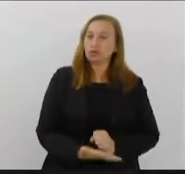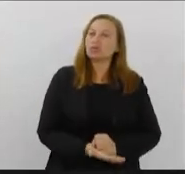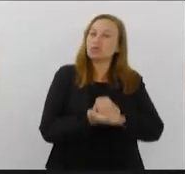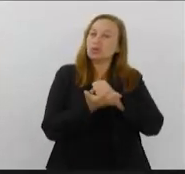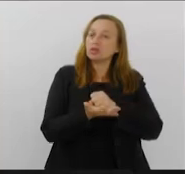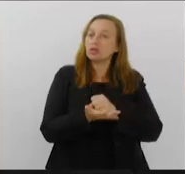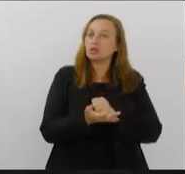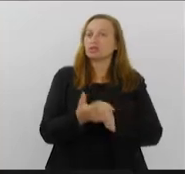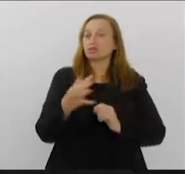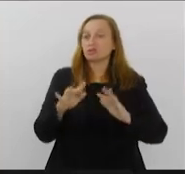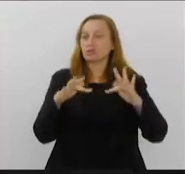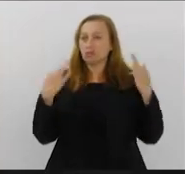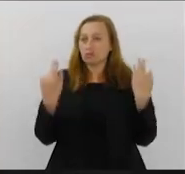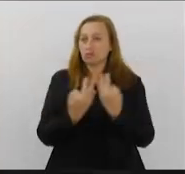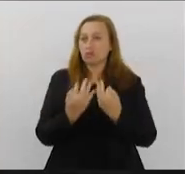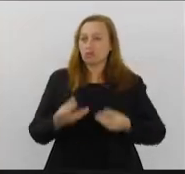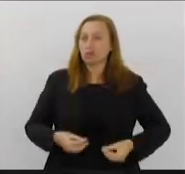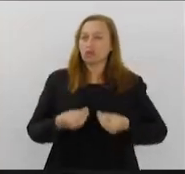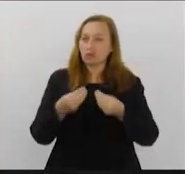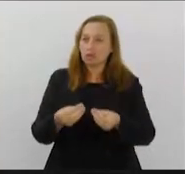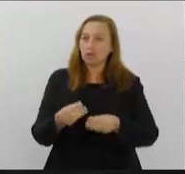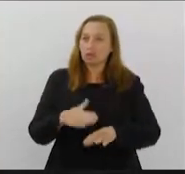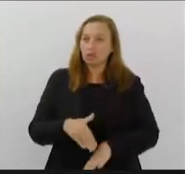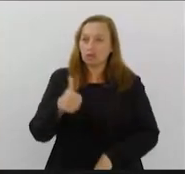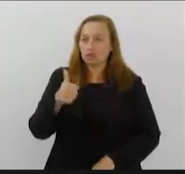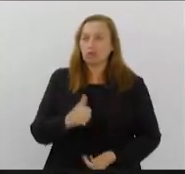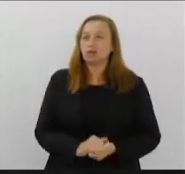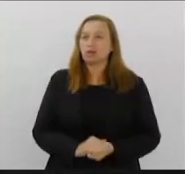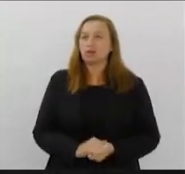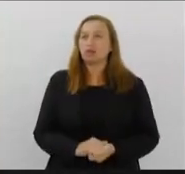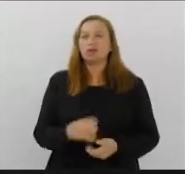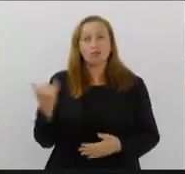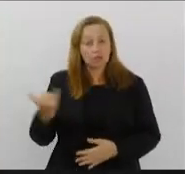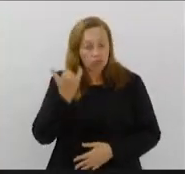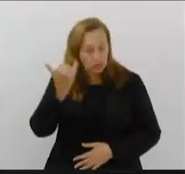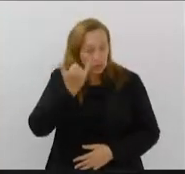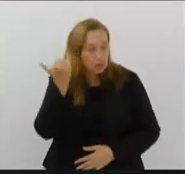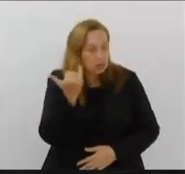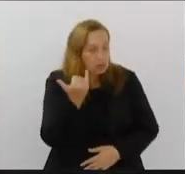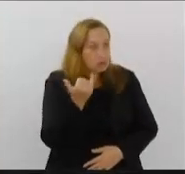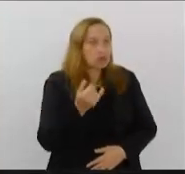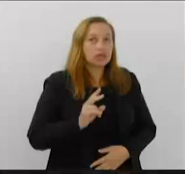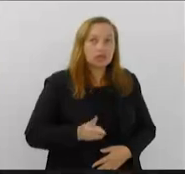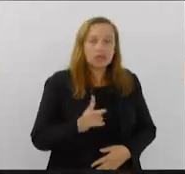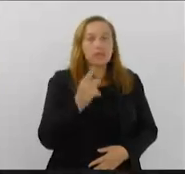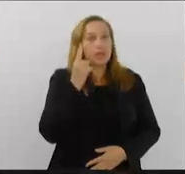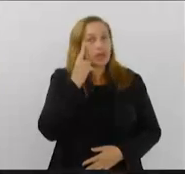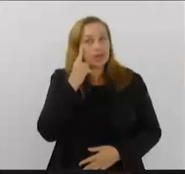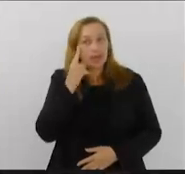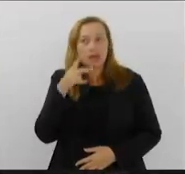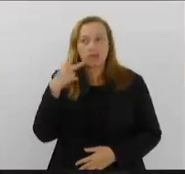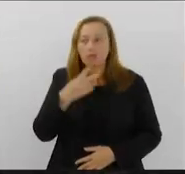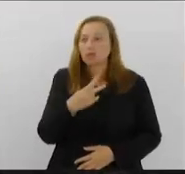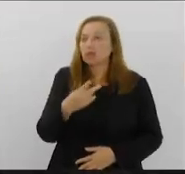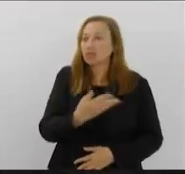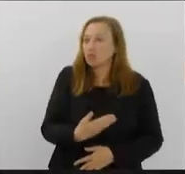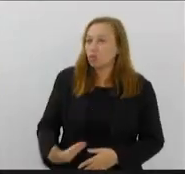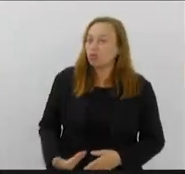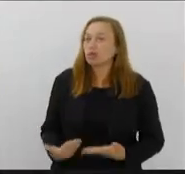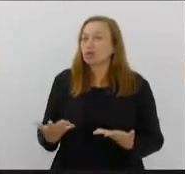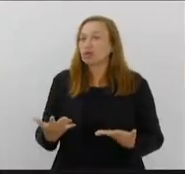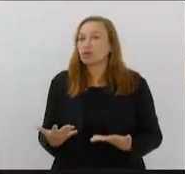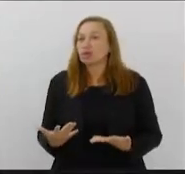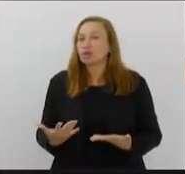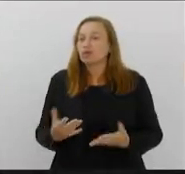suas famílias e entregando o mínimo de dignidade. Então, é importante que nós, toda vez que formos pensar em políticas para